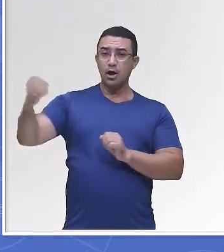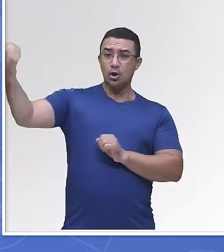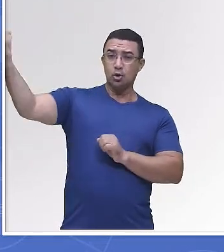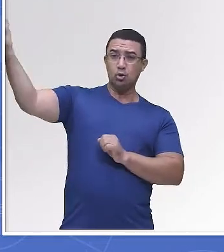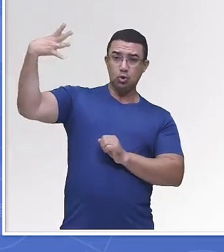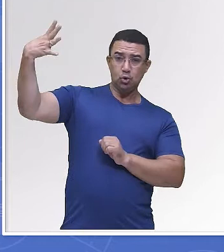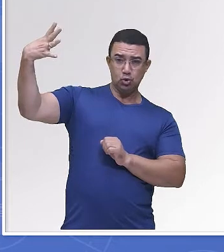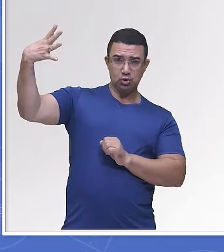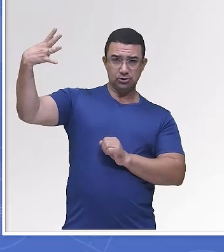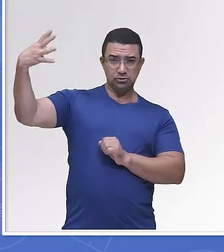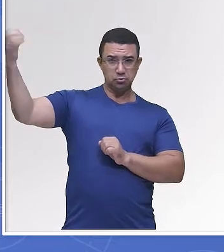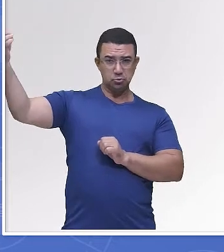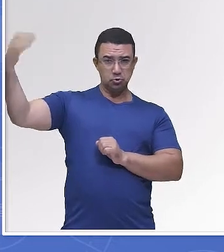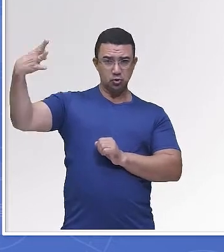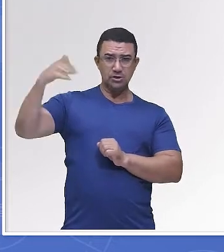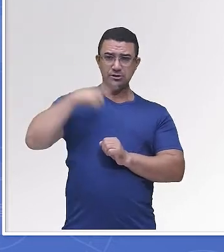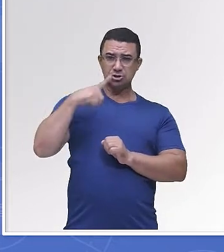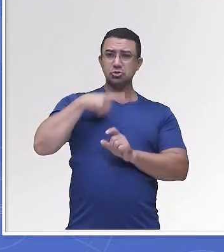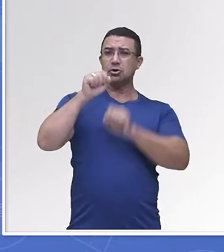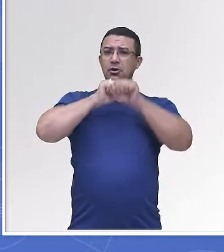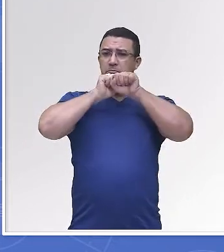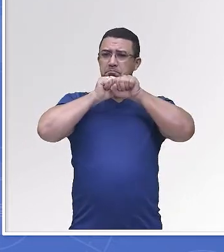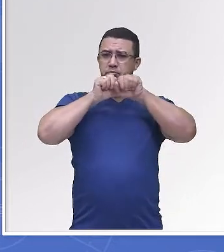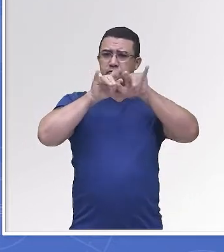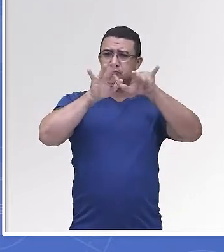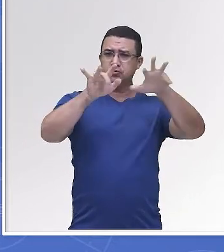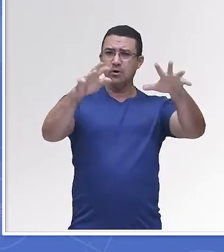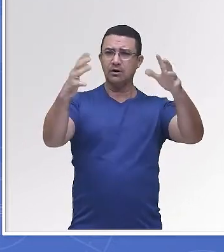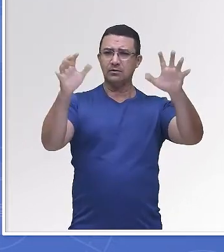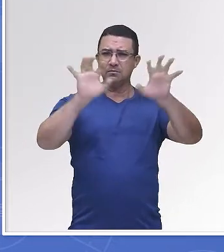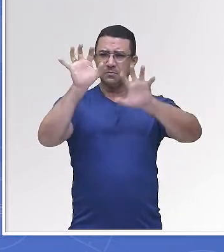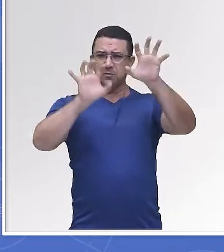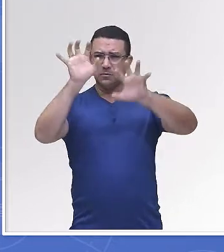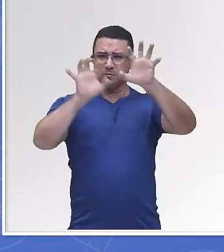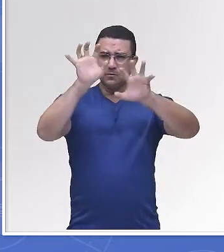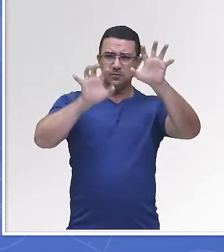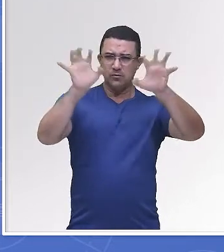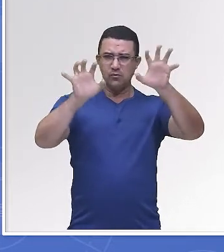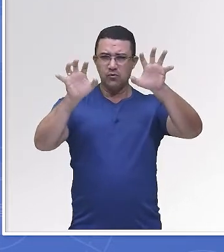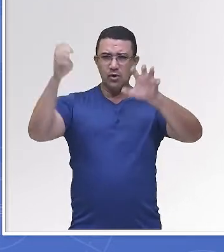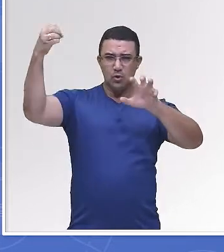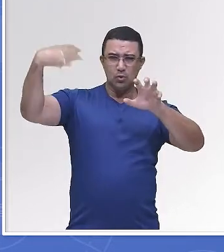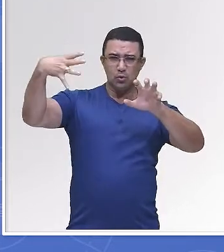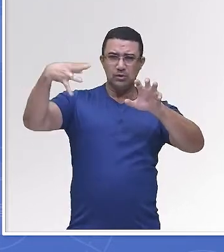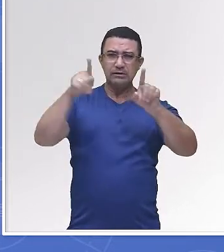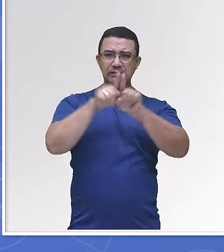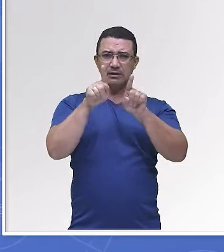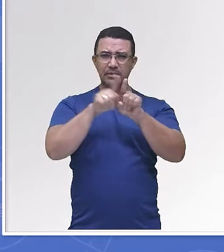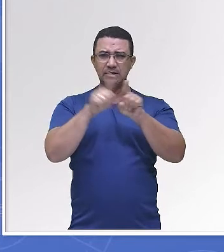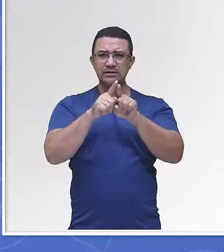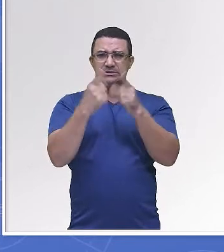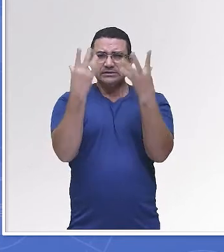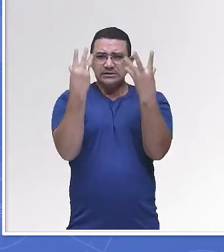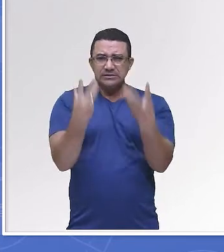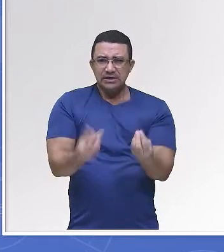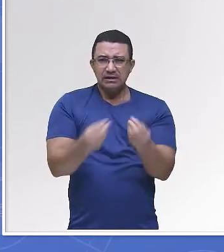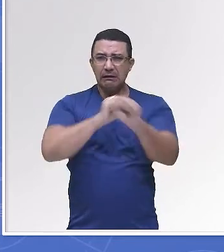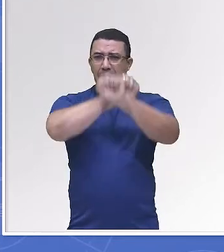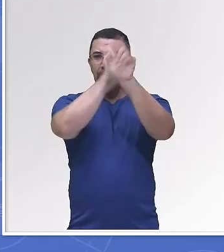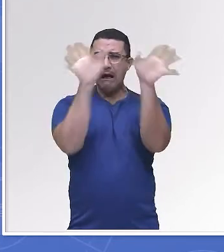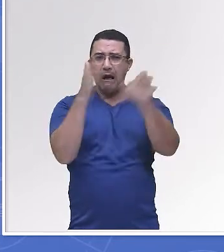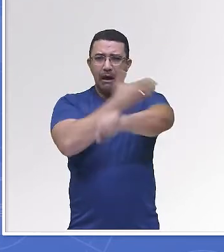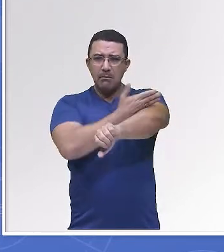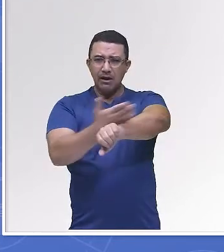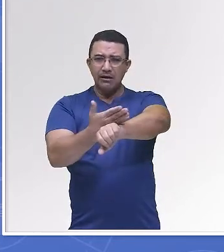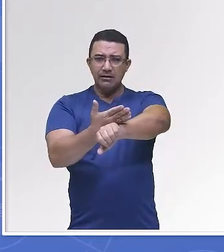de luz tinha uma propagação trêmula, uma umidade branca e seca, uma temperatura pouco